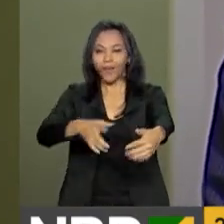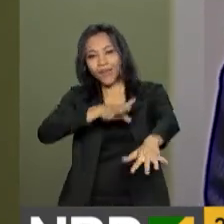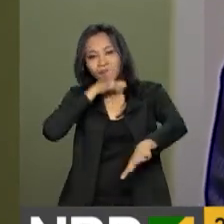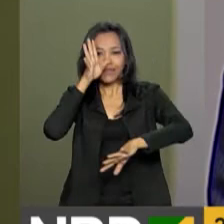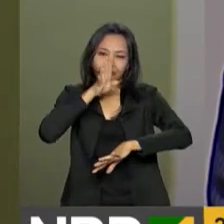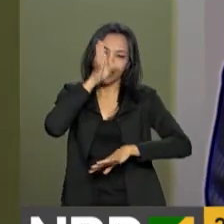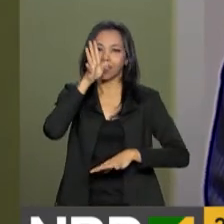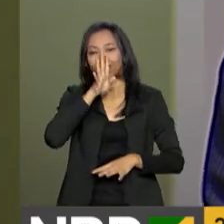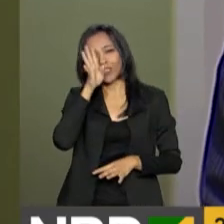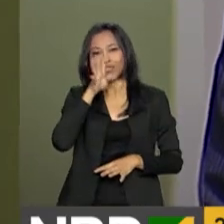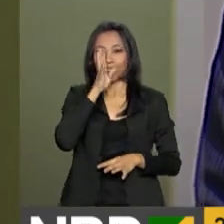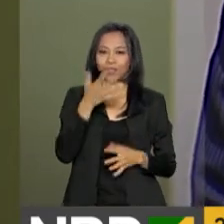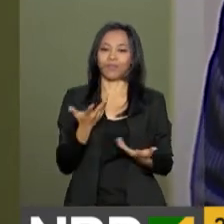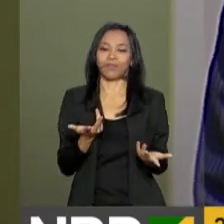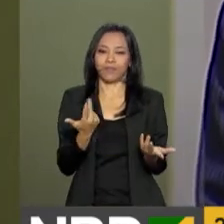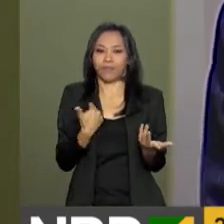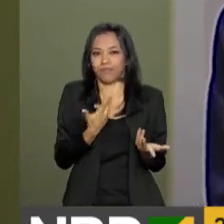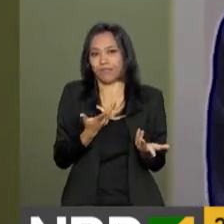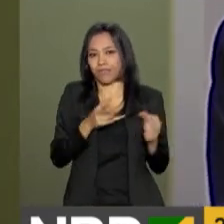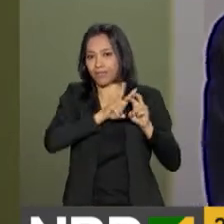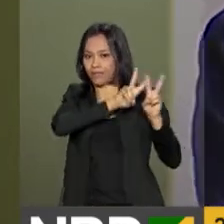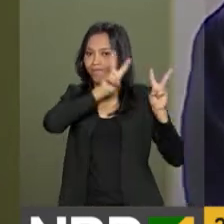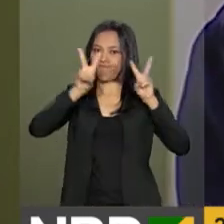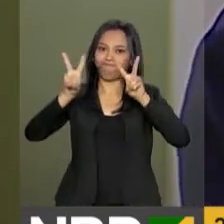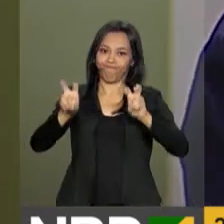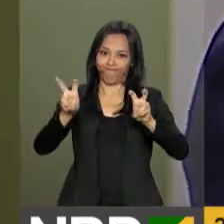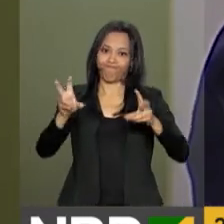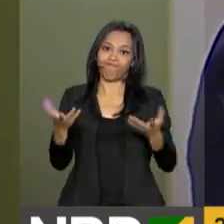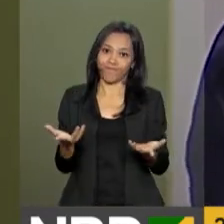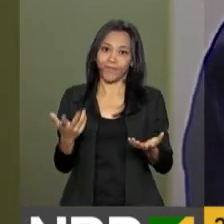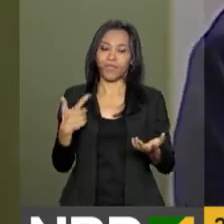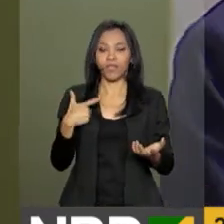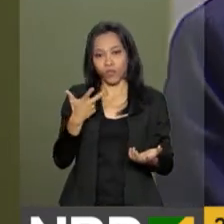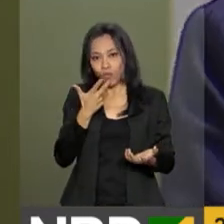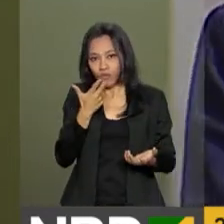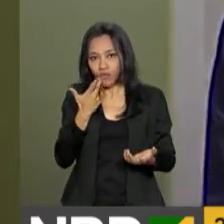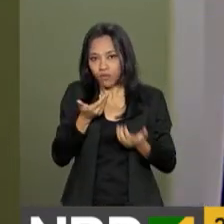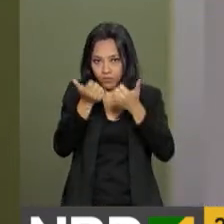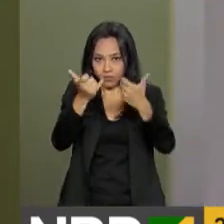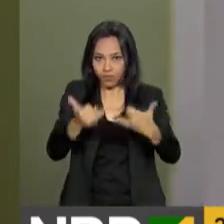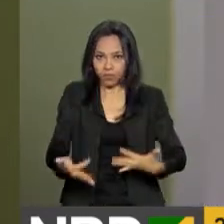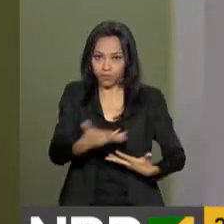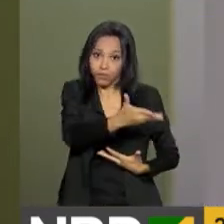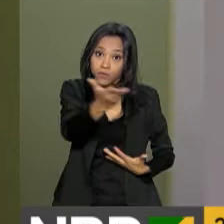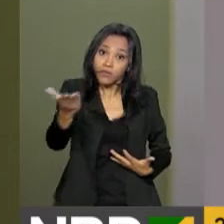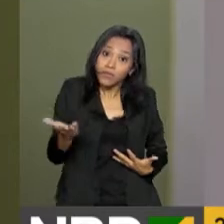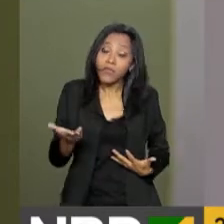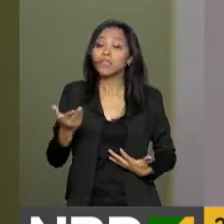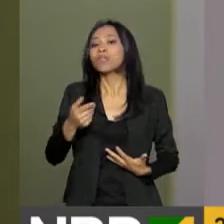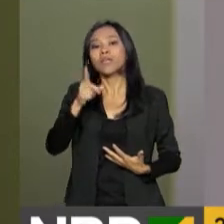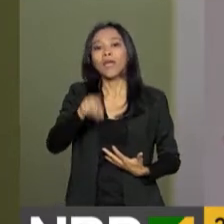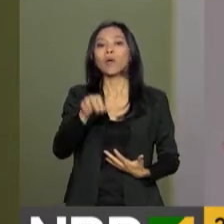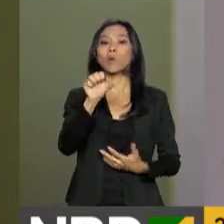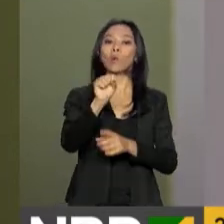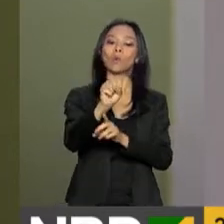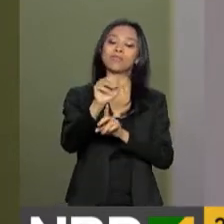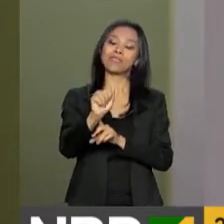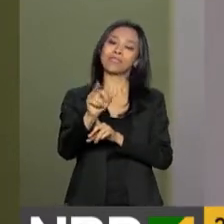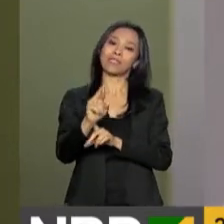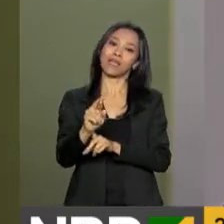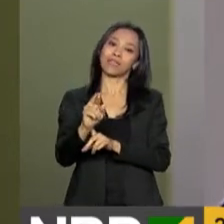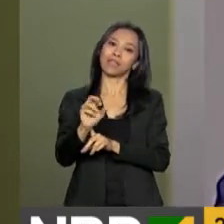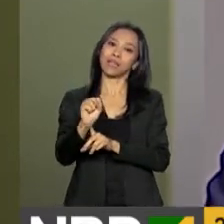nessa afirmação que no caso tal como estou tentando revelar é um sacerdócio consagrado